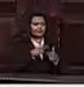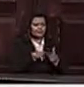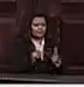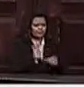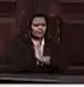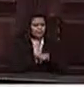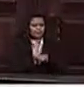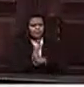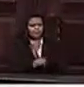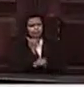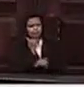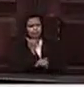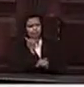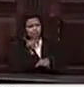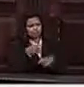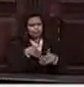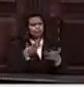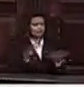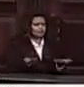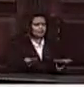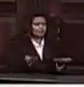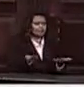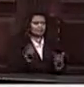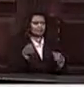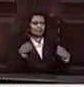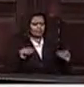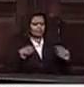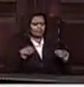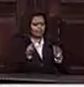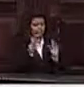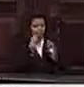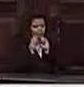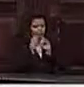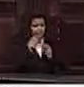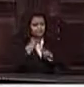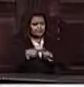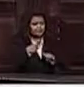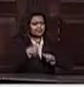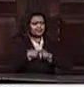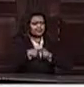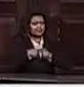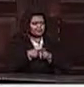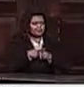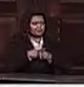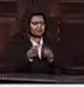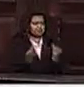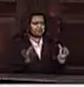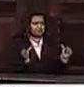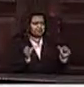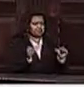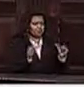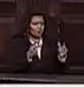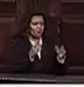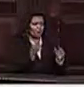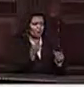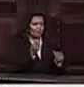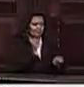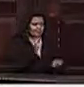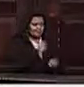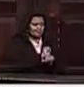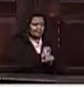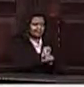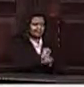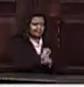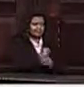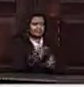do território, a dinâmica da pacificação deveria ser a realidade, o que